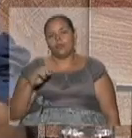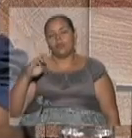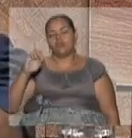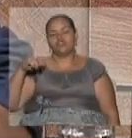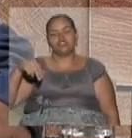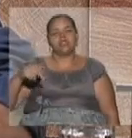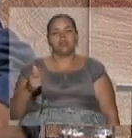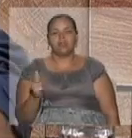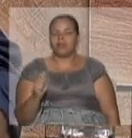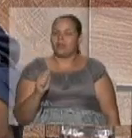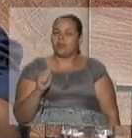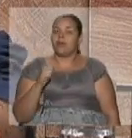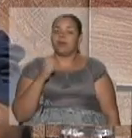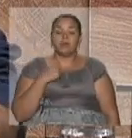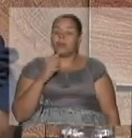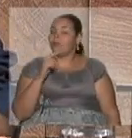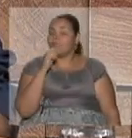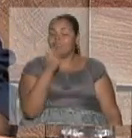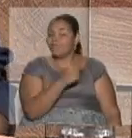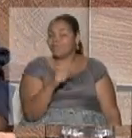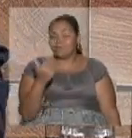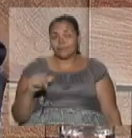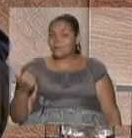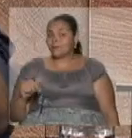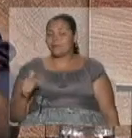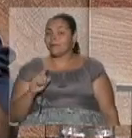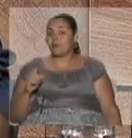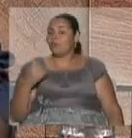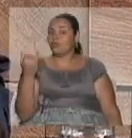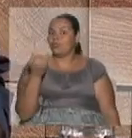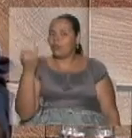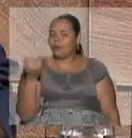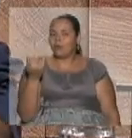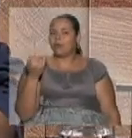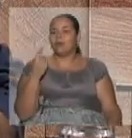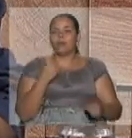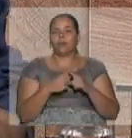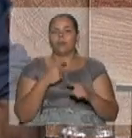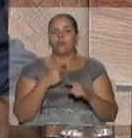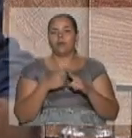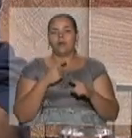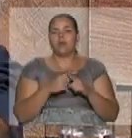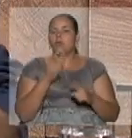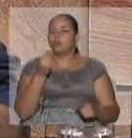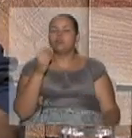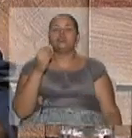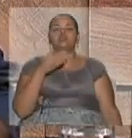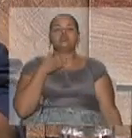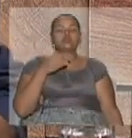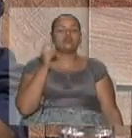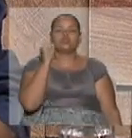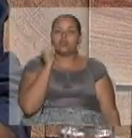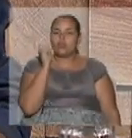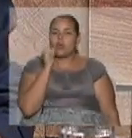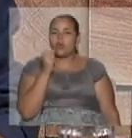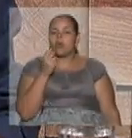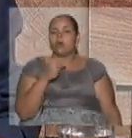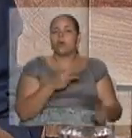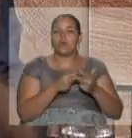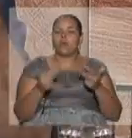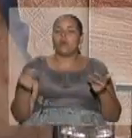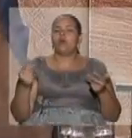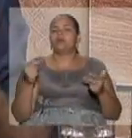quis dizer isso, não tem mais esse evento, essa importância toda, porque é muito som, muita coisa. É